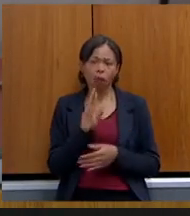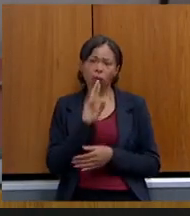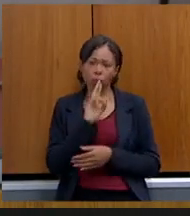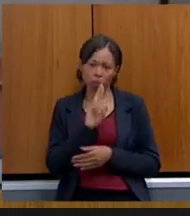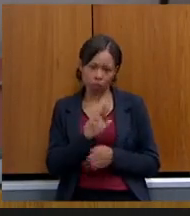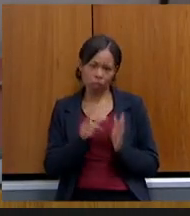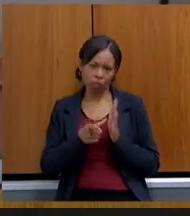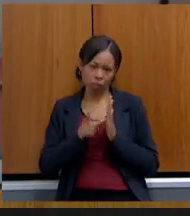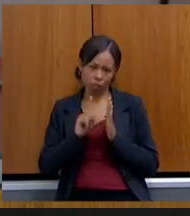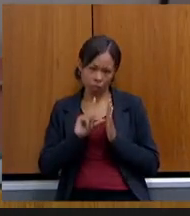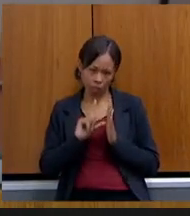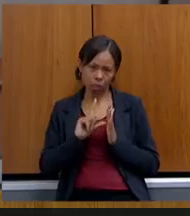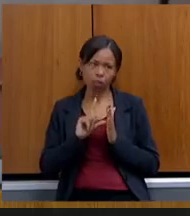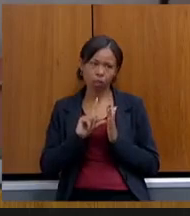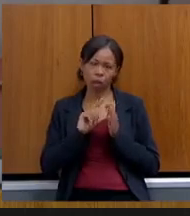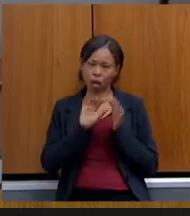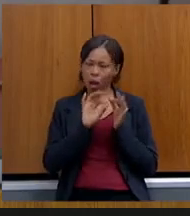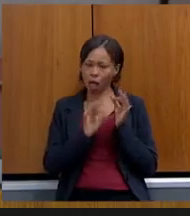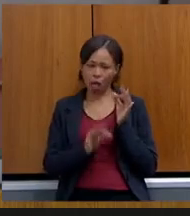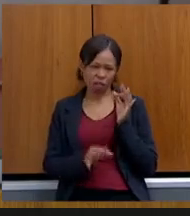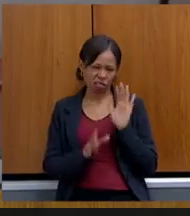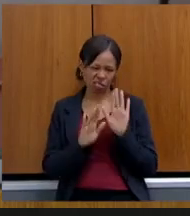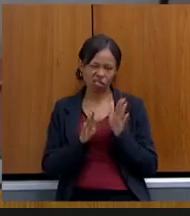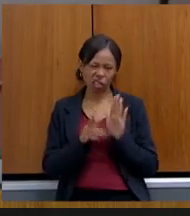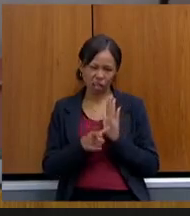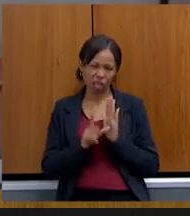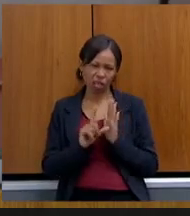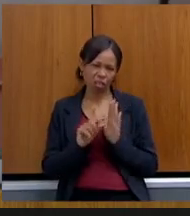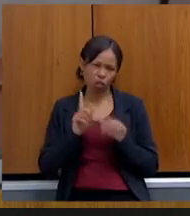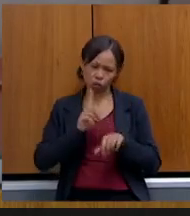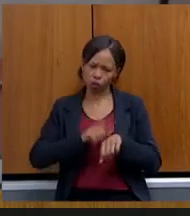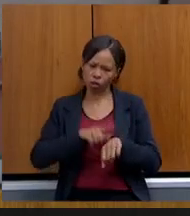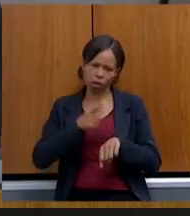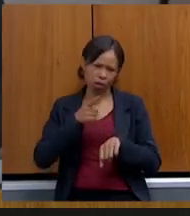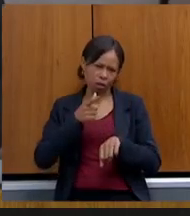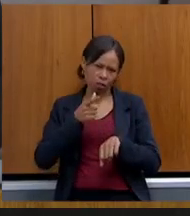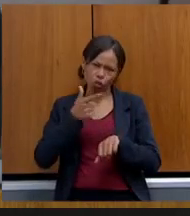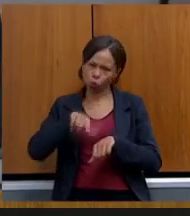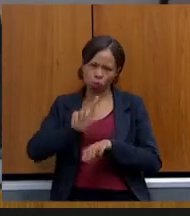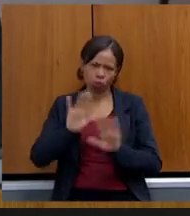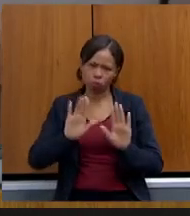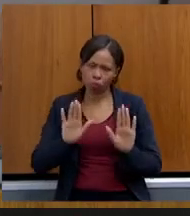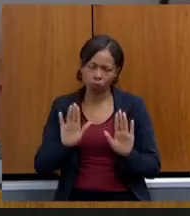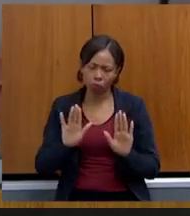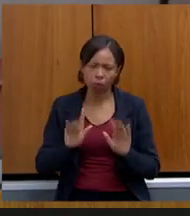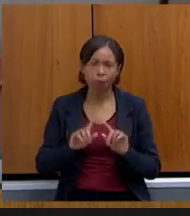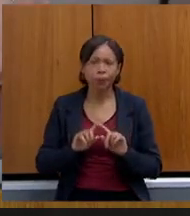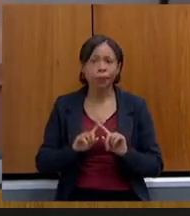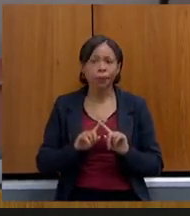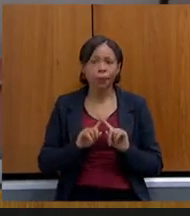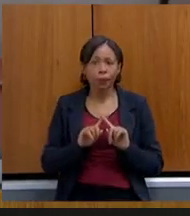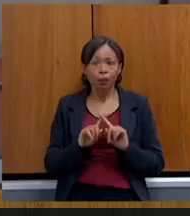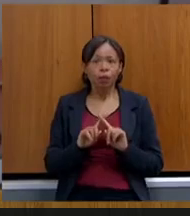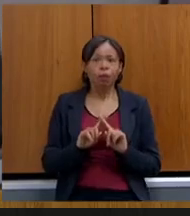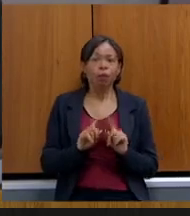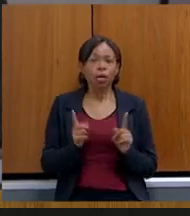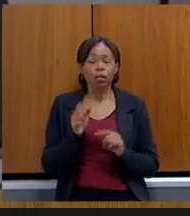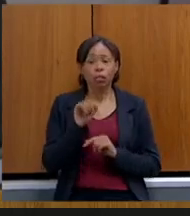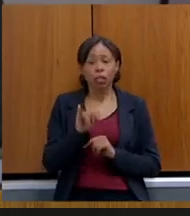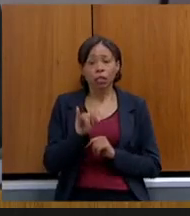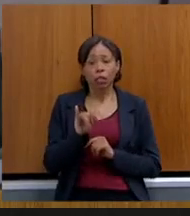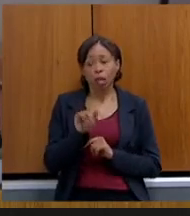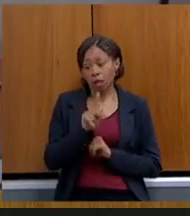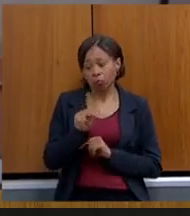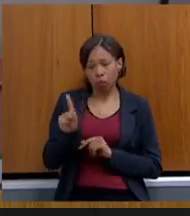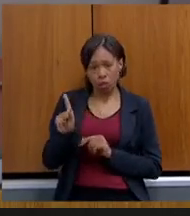extensamente sobre isso não quero estourar meu tempo aqui em resposta mas assim é se você apresente